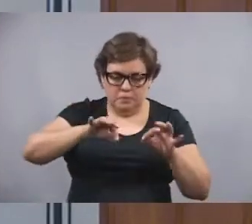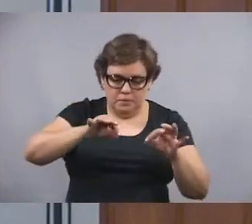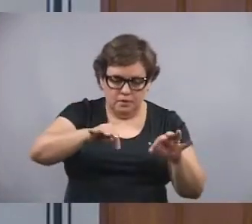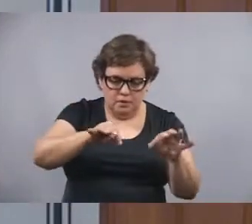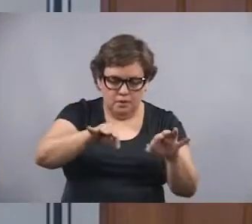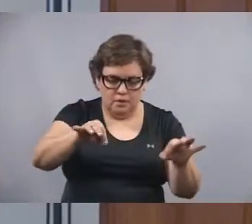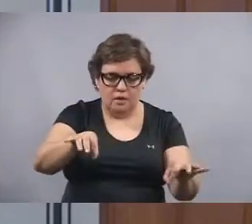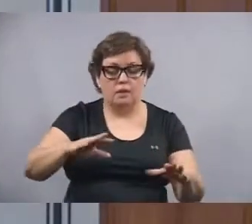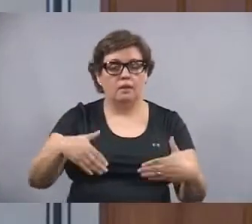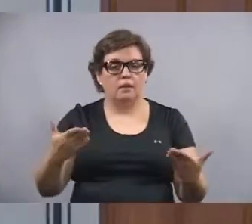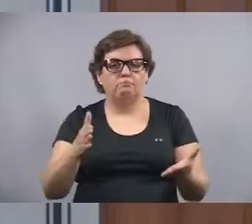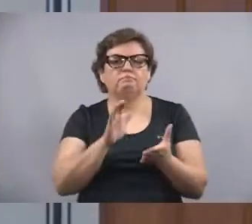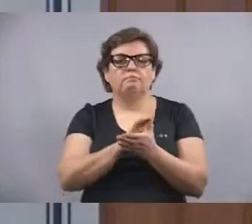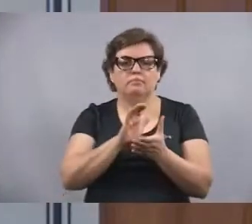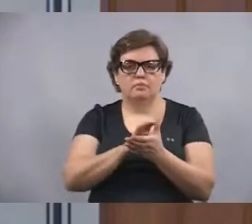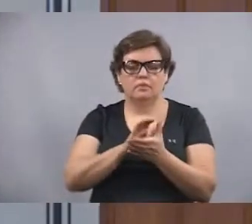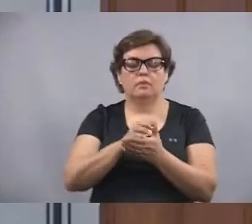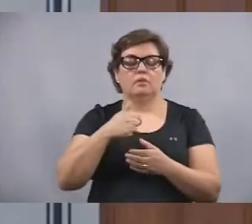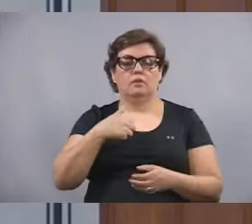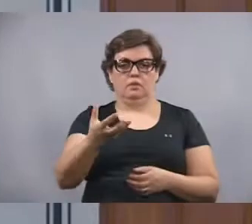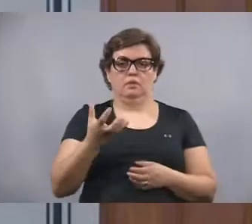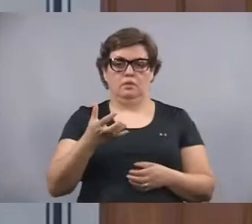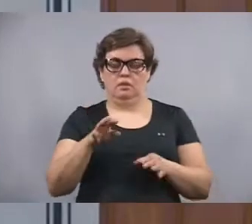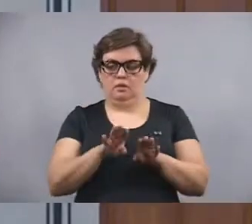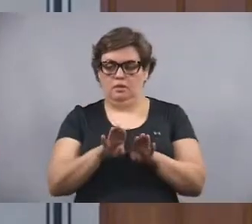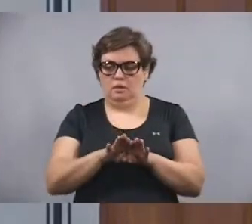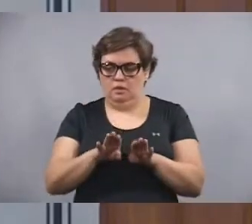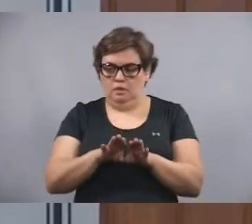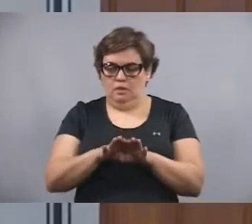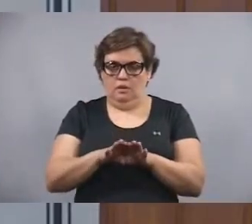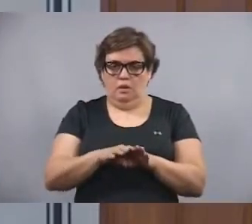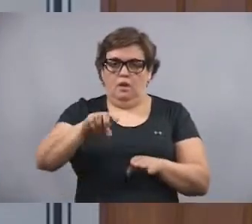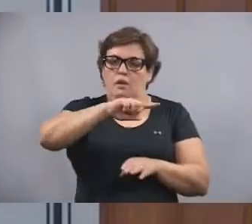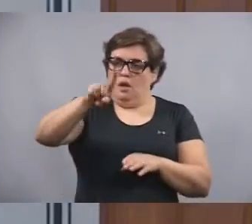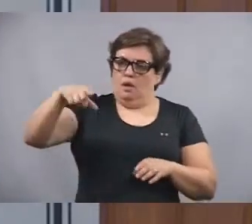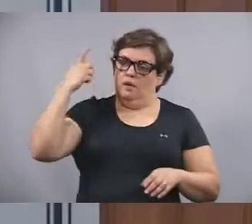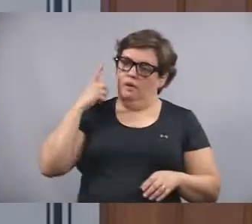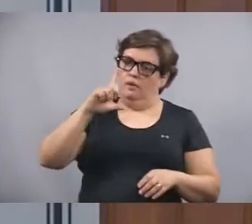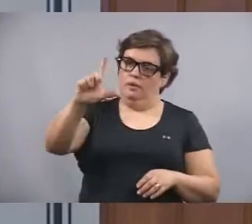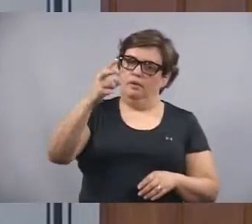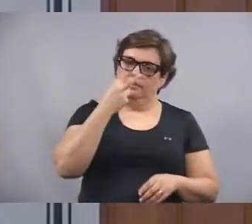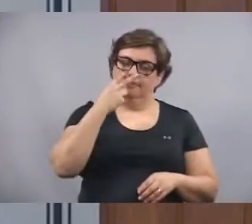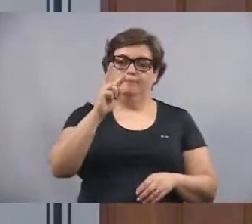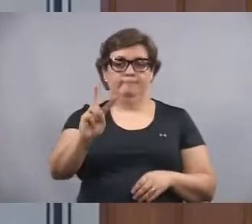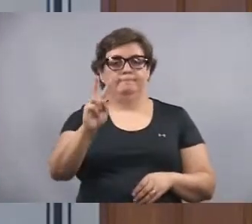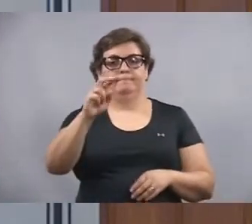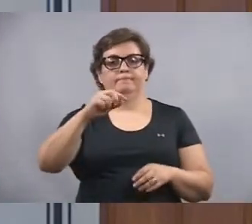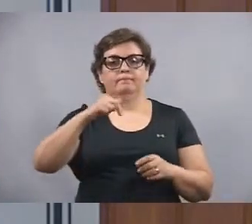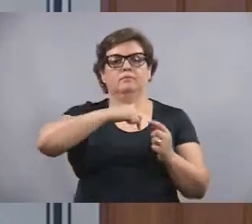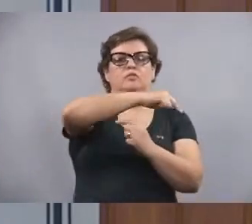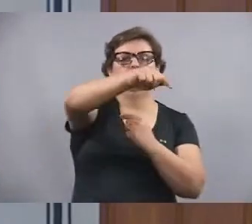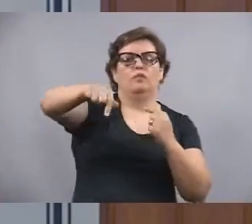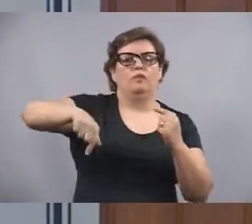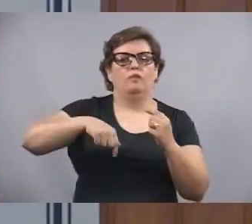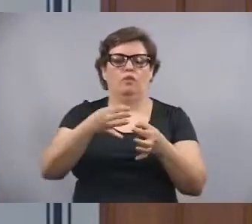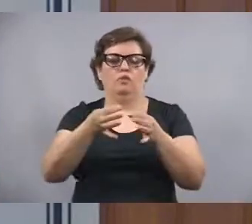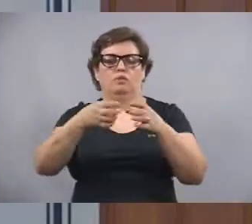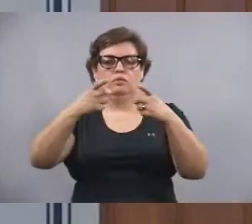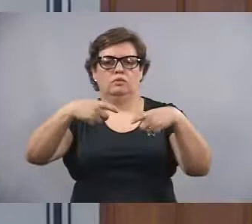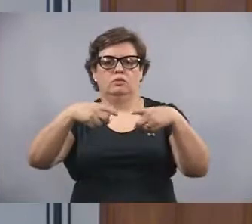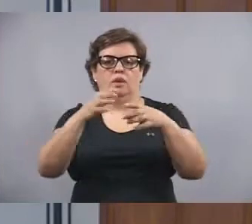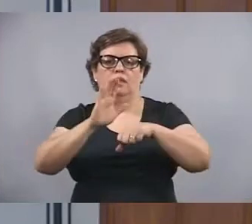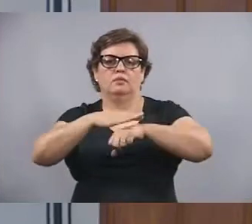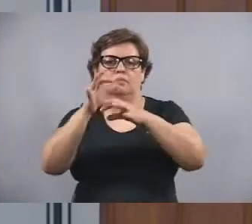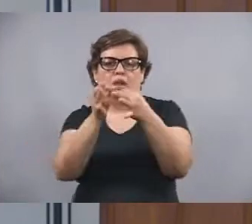então, assim, parabéns. Eu quero também aqui que vocês continuem olhando as periferias da cidade que carece